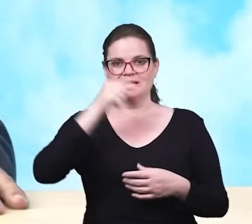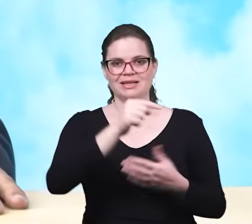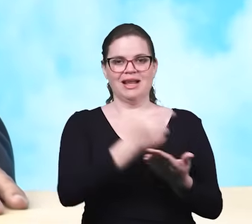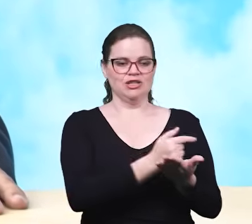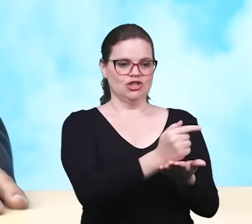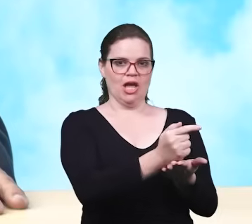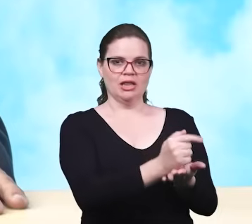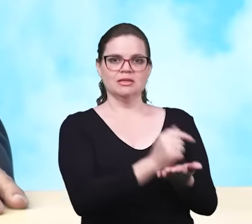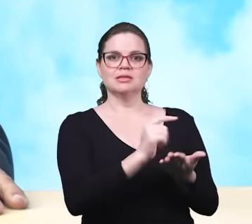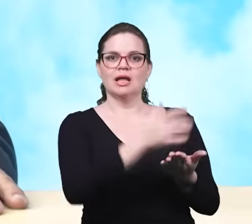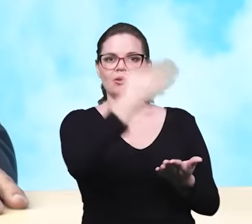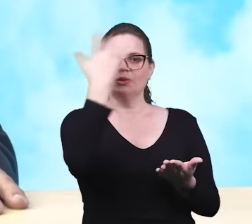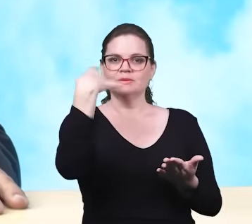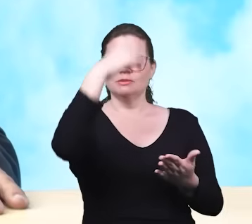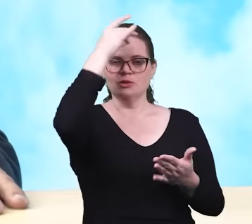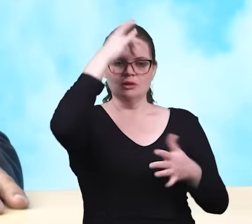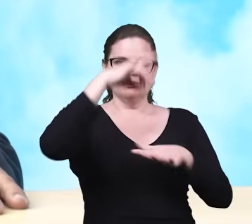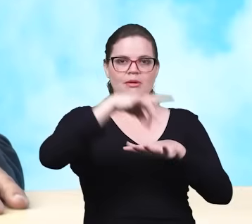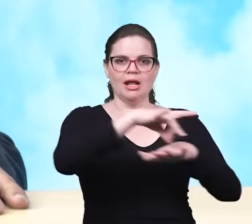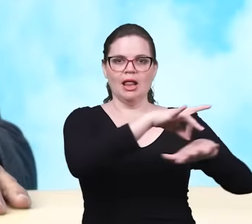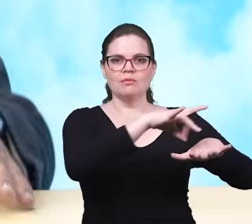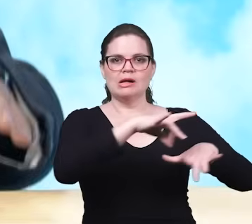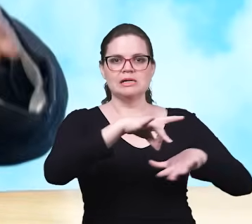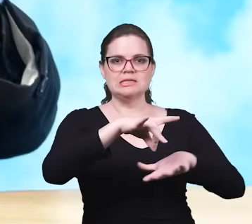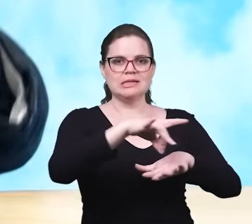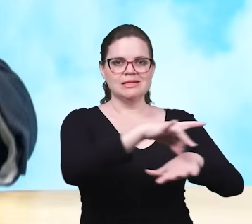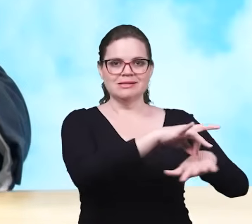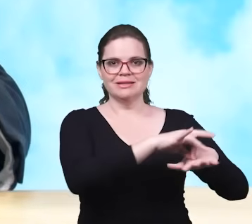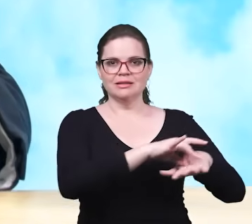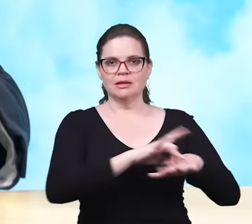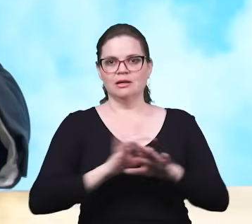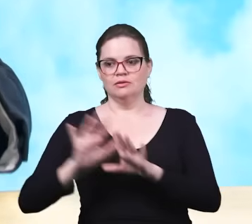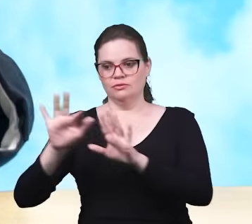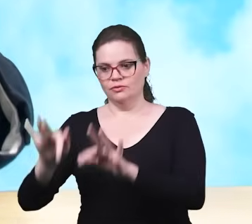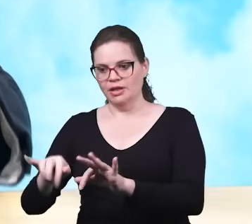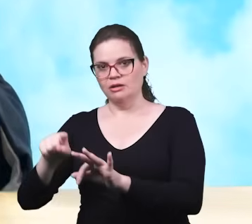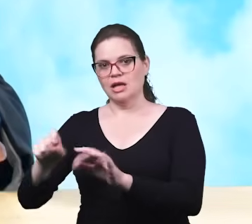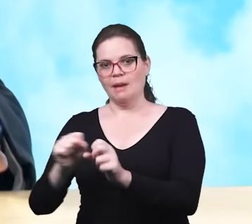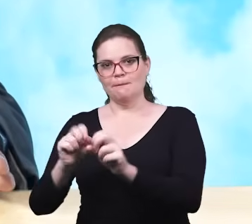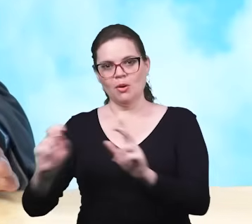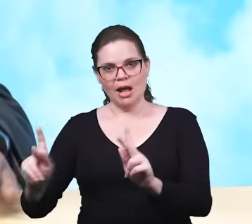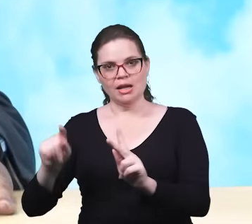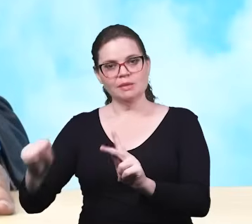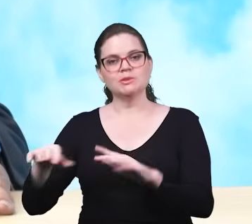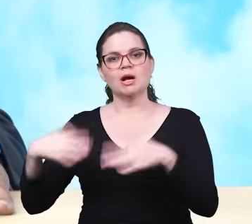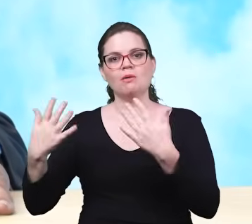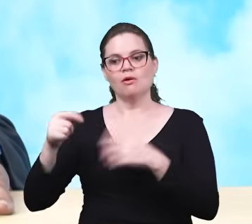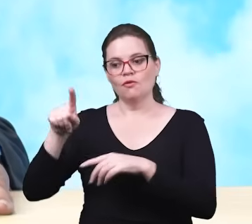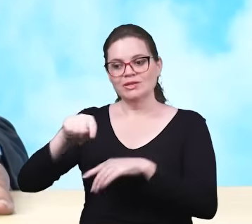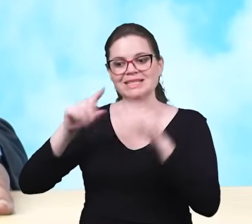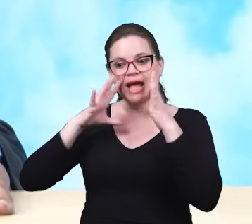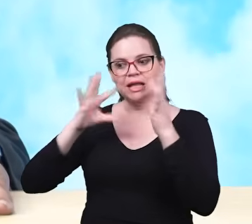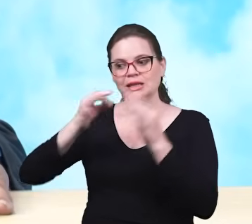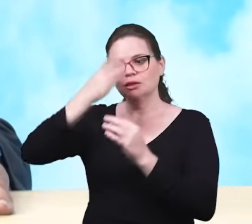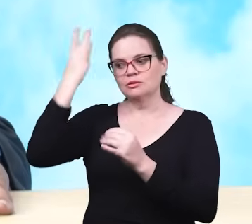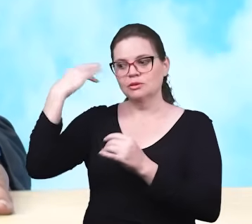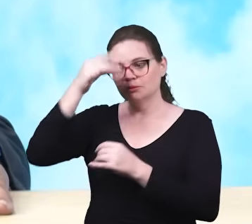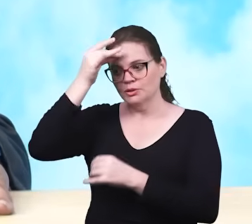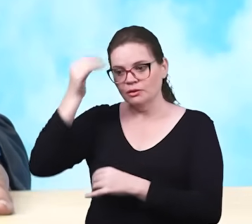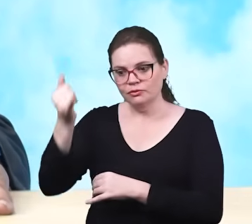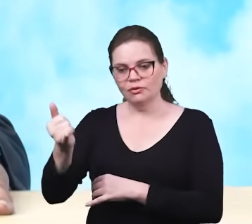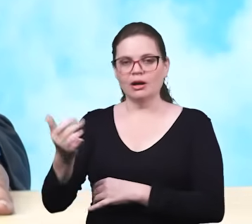a palavra. Aqueles que ouvem a voz do Espírito. Esse culto é uma ordenação de Deus. Deus conduz até ali.